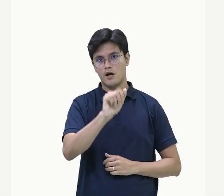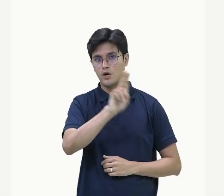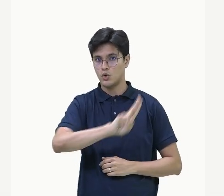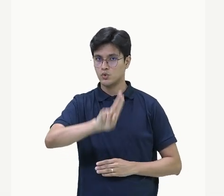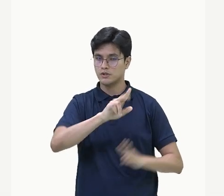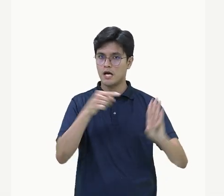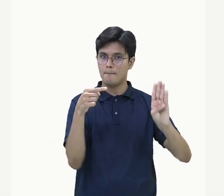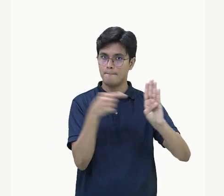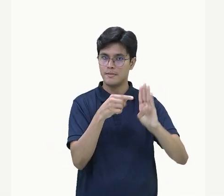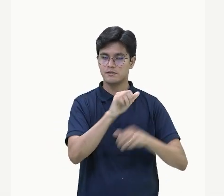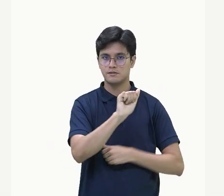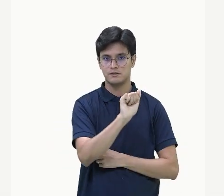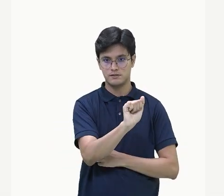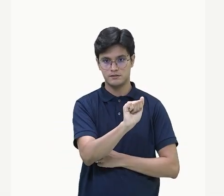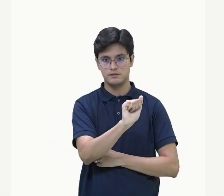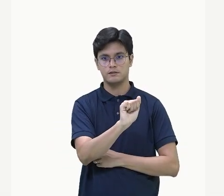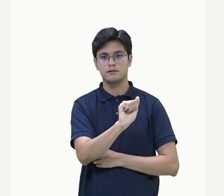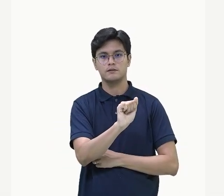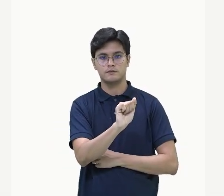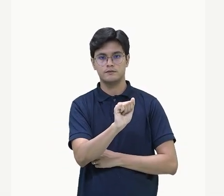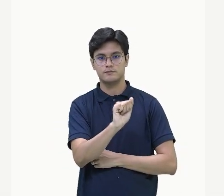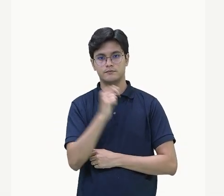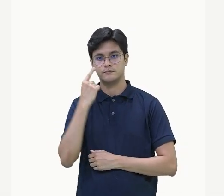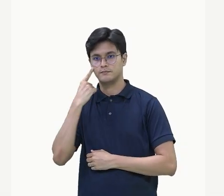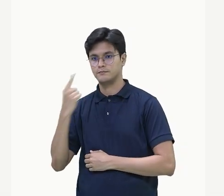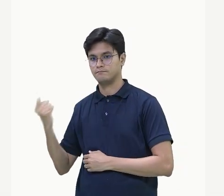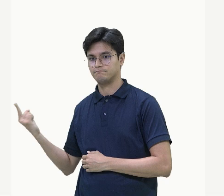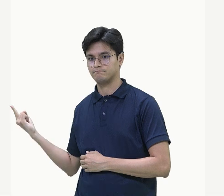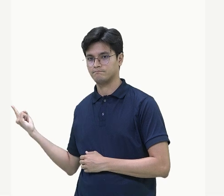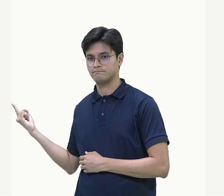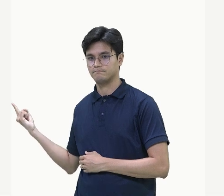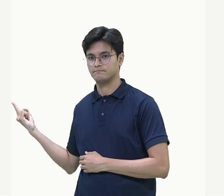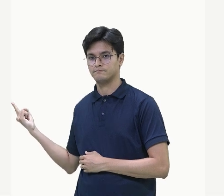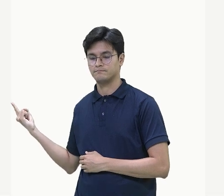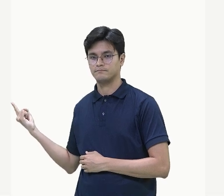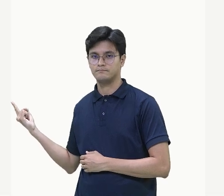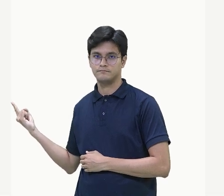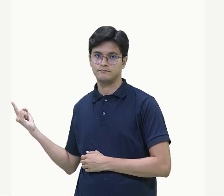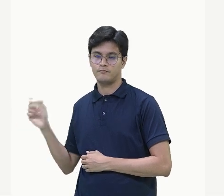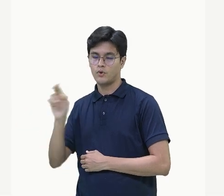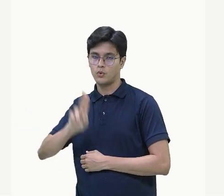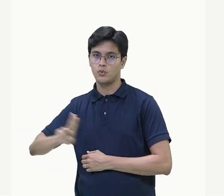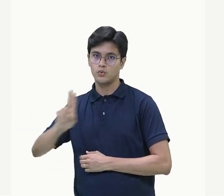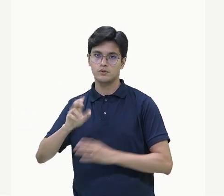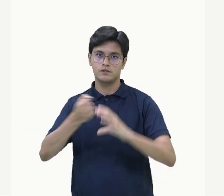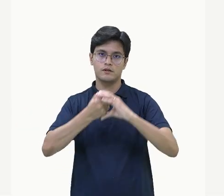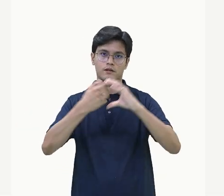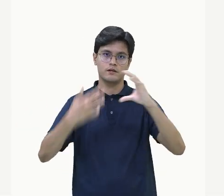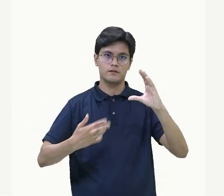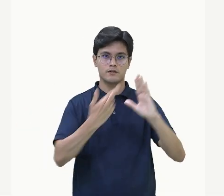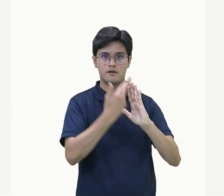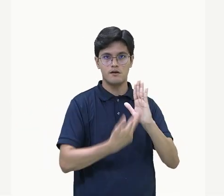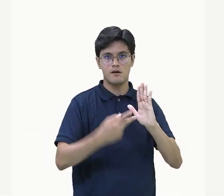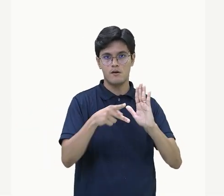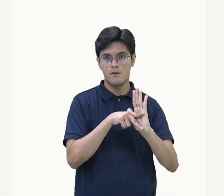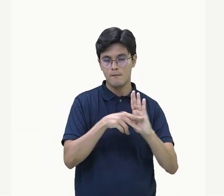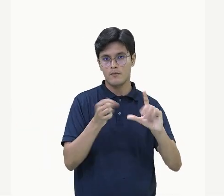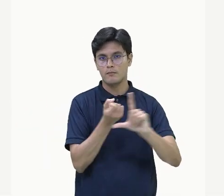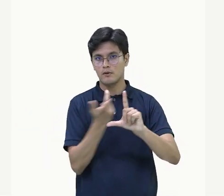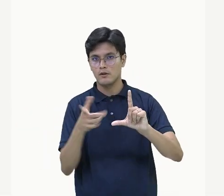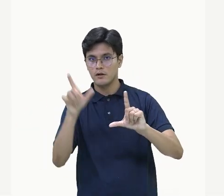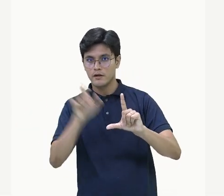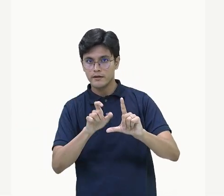nós temos o logaritmando na mesma base. E pela propriedade dos logaritmos, isso aqui é igual a